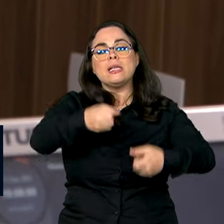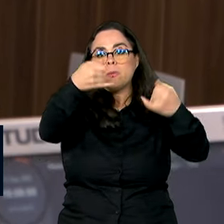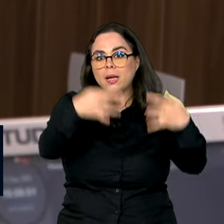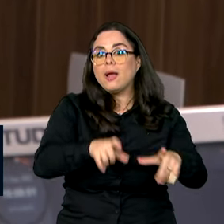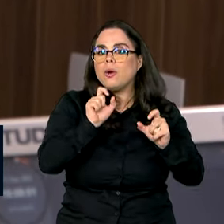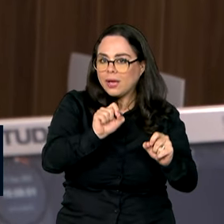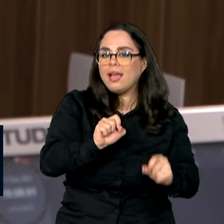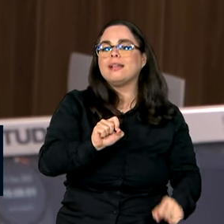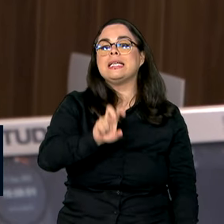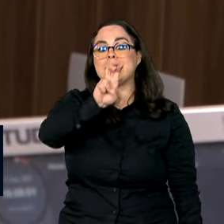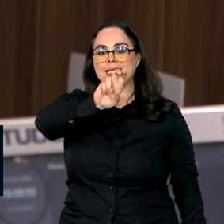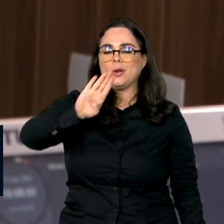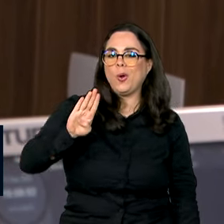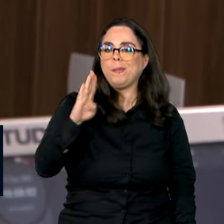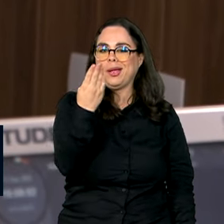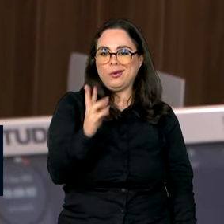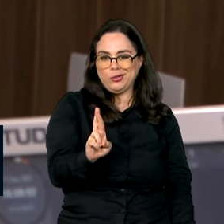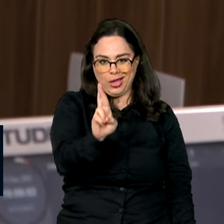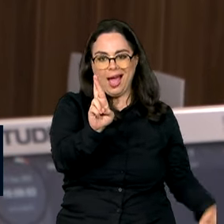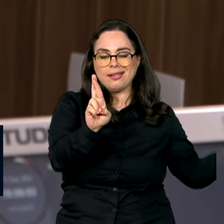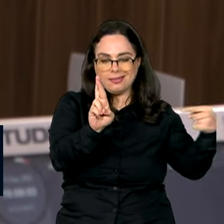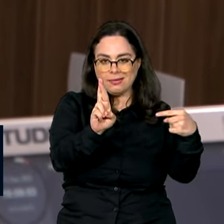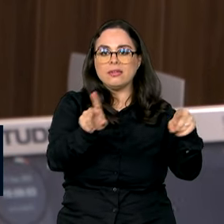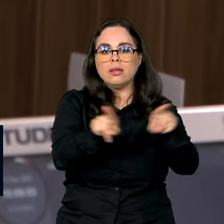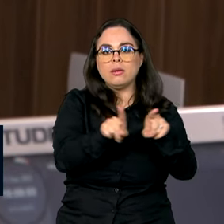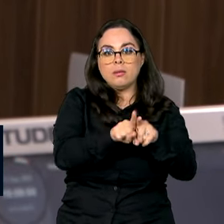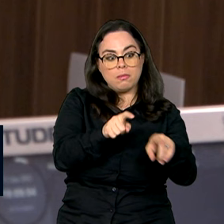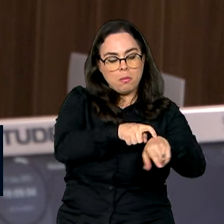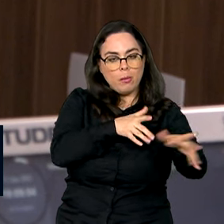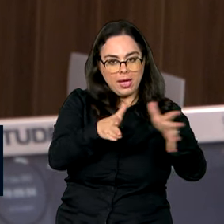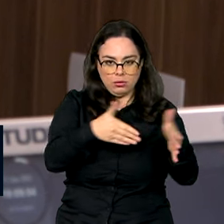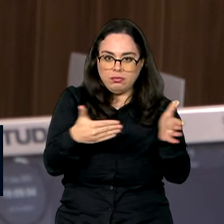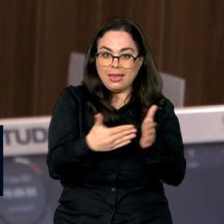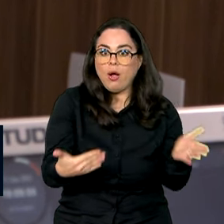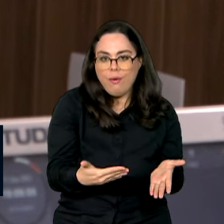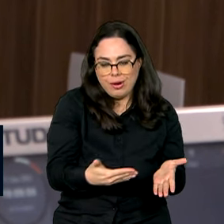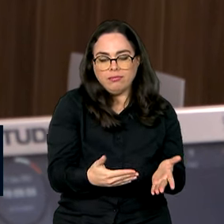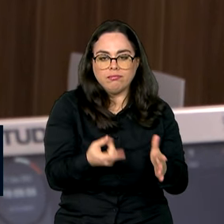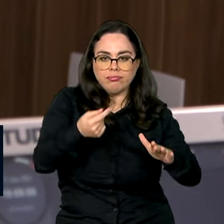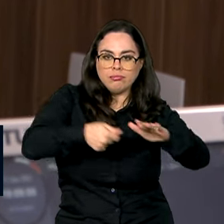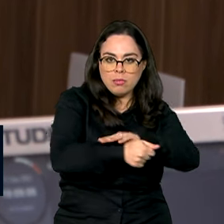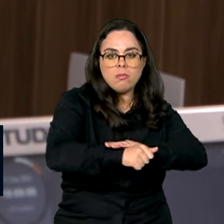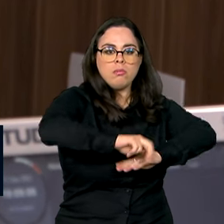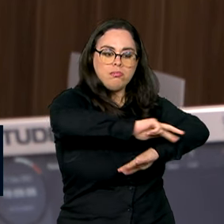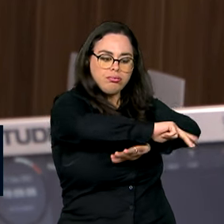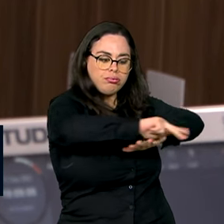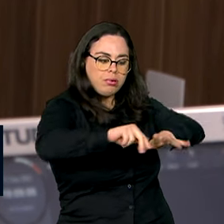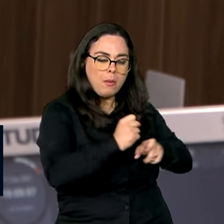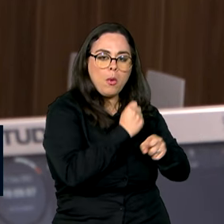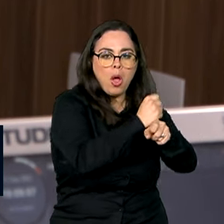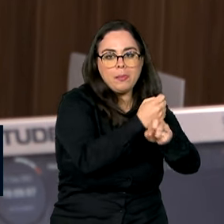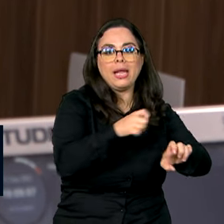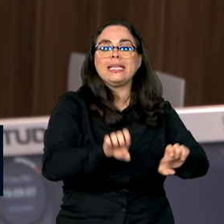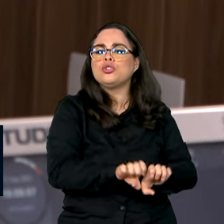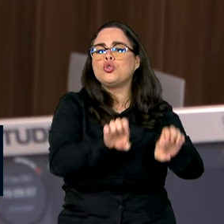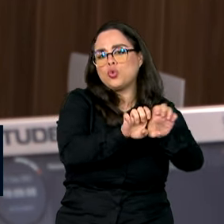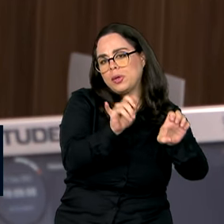são 5 bilhões de reais, né, até o momento, de investimento em vários tipos de obras de